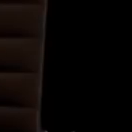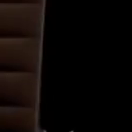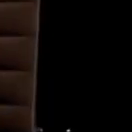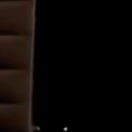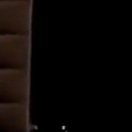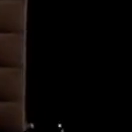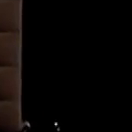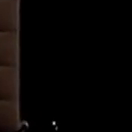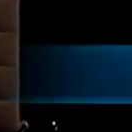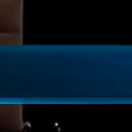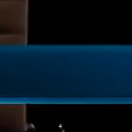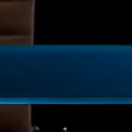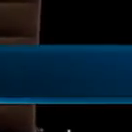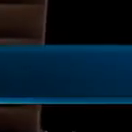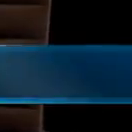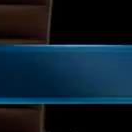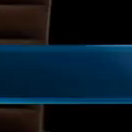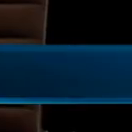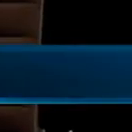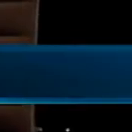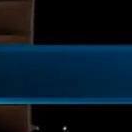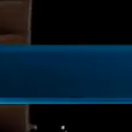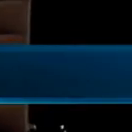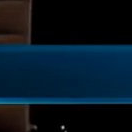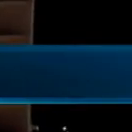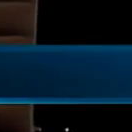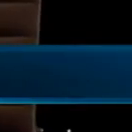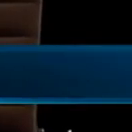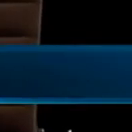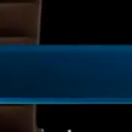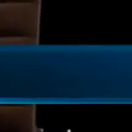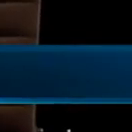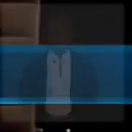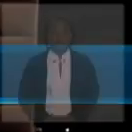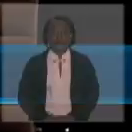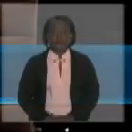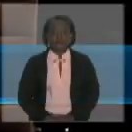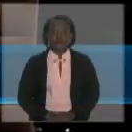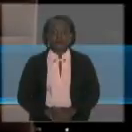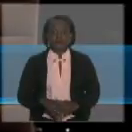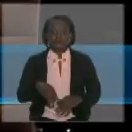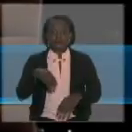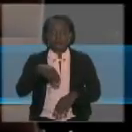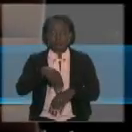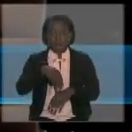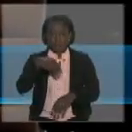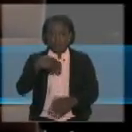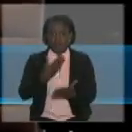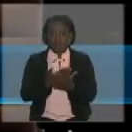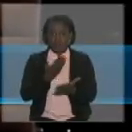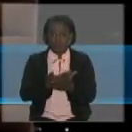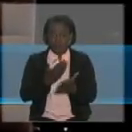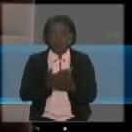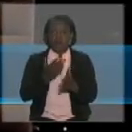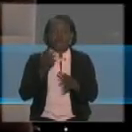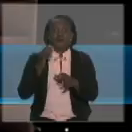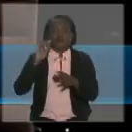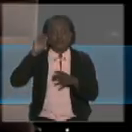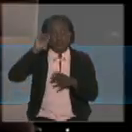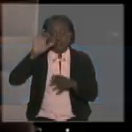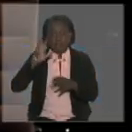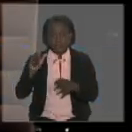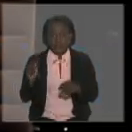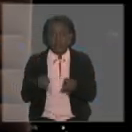A minha convidada de hoje é uma mulher trans, negra, nordestina e mestre em estudos africanos e da diáspora